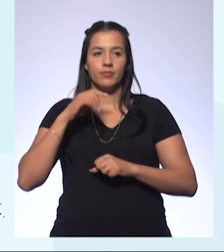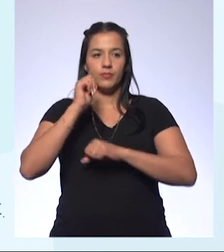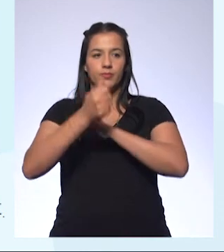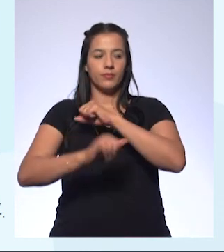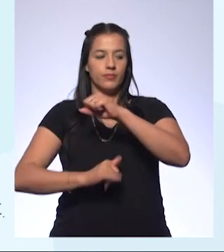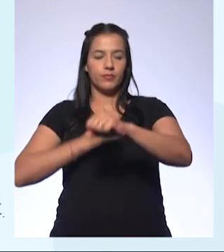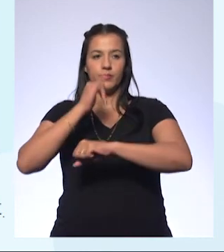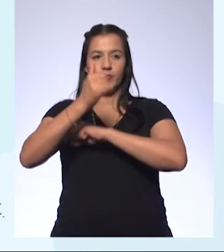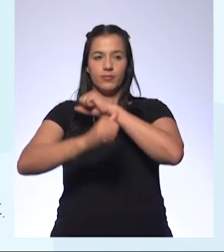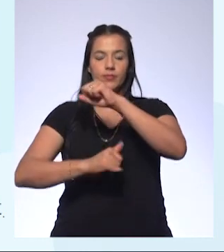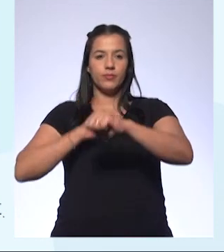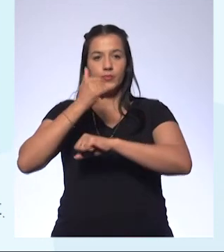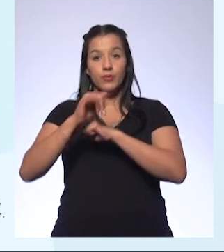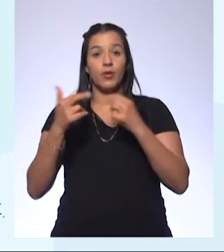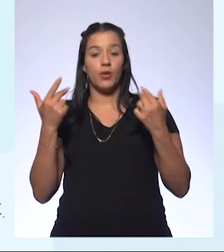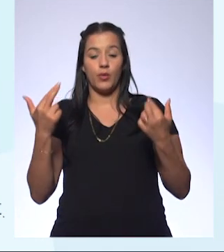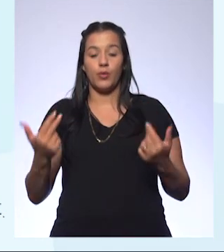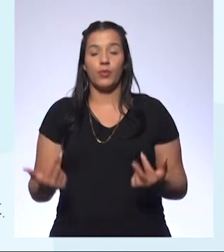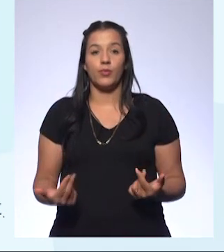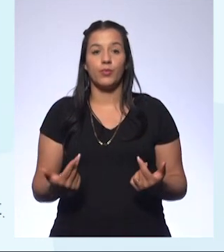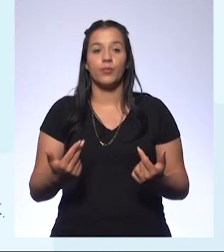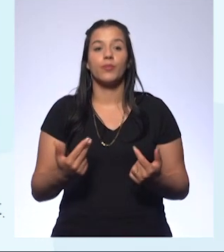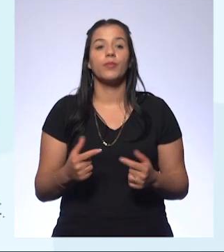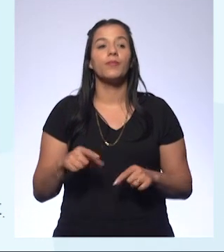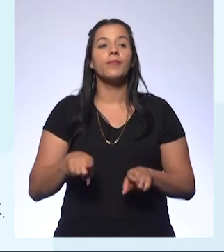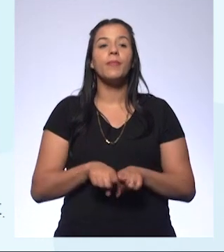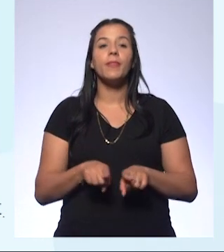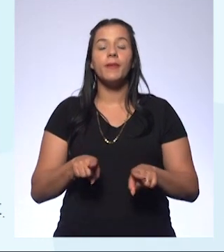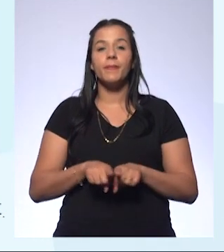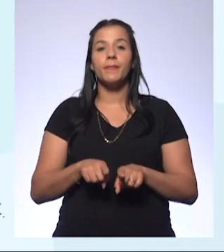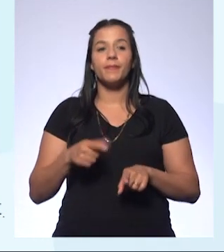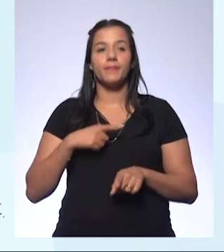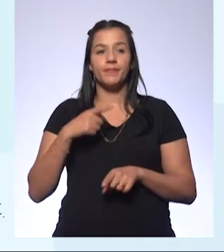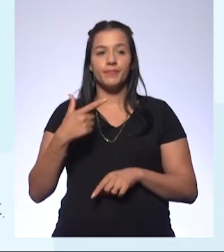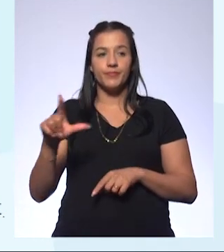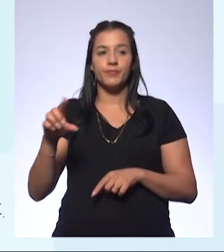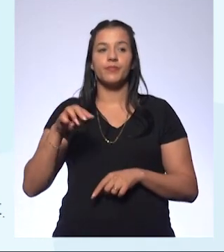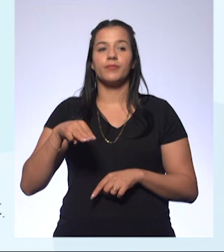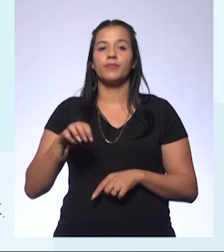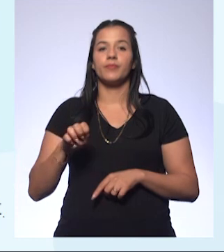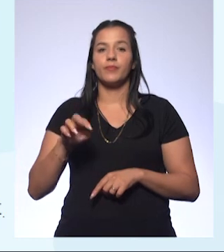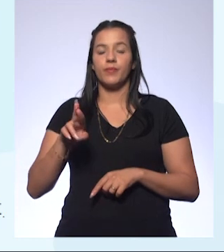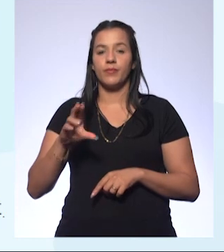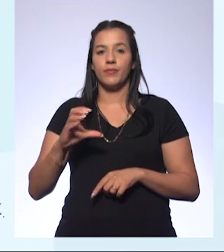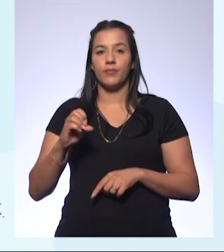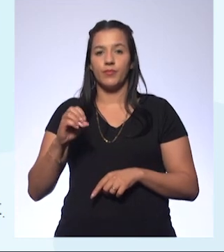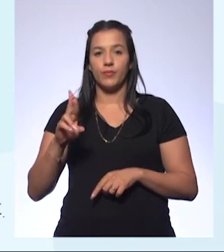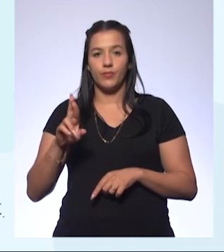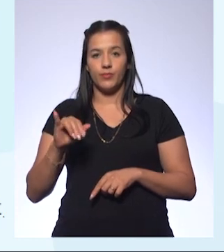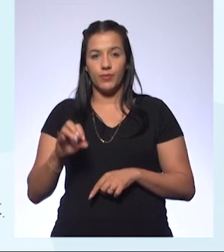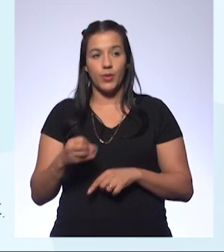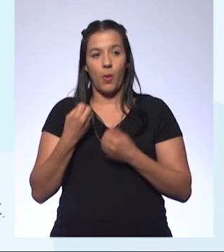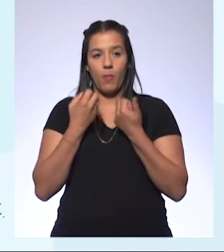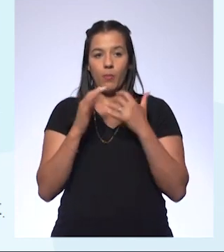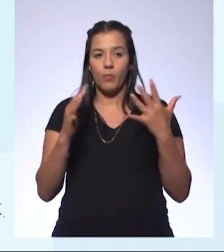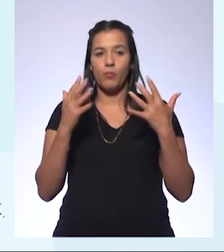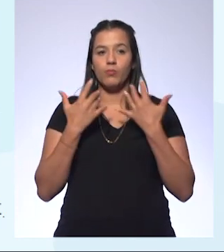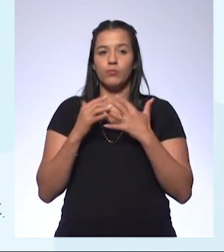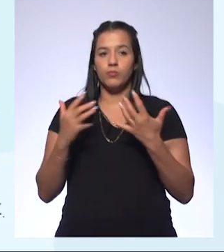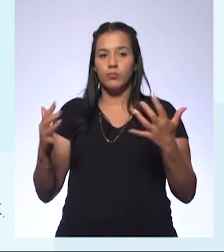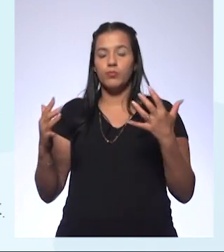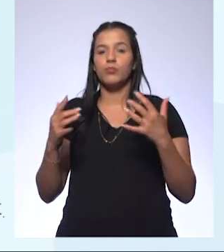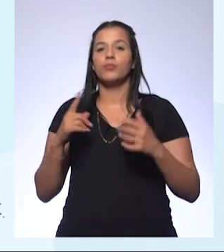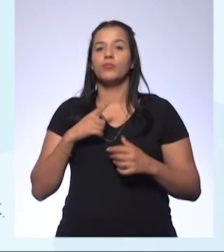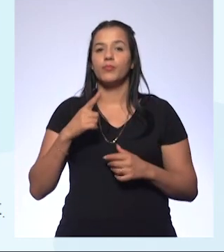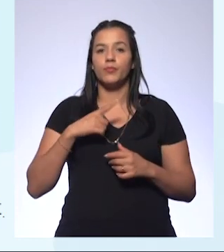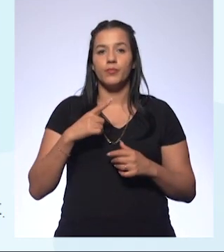São sólidos, né, a temperatura ambiente, com exceção do mercúrio, que é um metal líquido. Eles são brilhantes, em